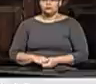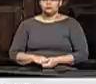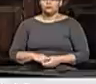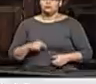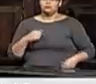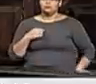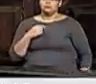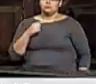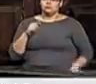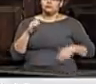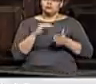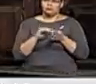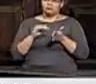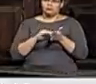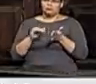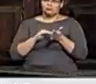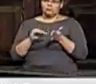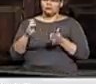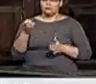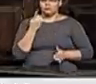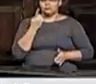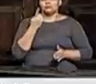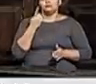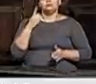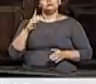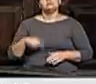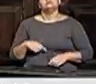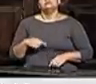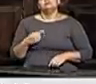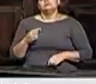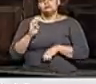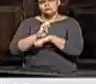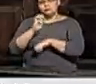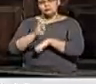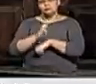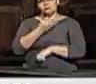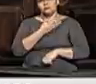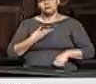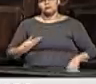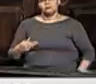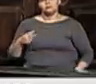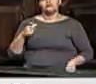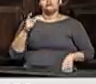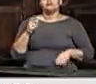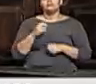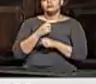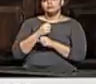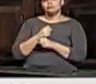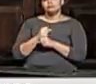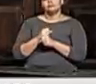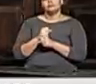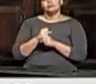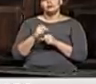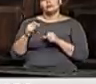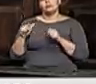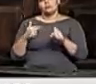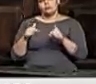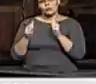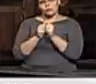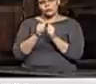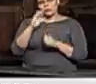Eu era secretária do Estado, do governo. Fui durante grande tempo do Cabral e